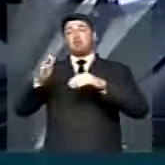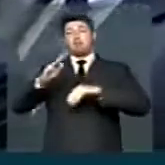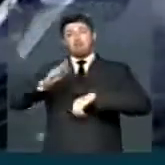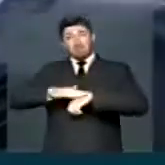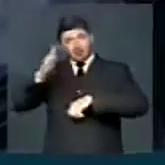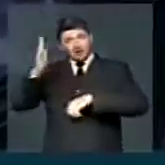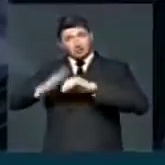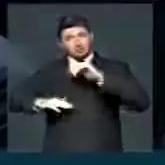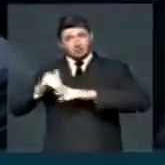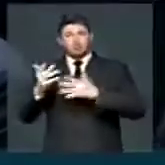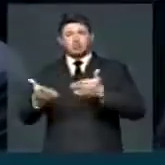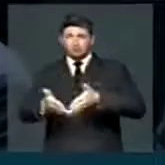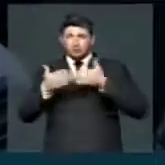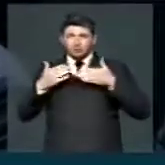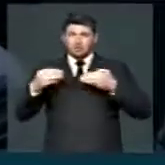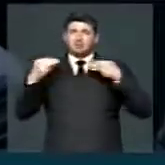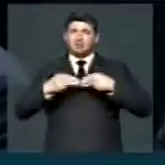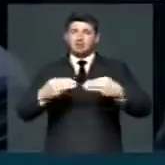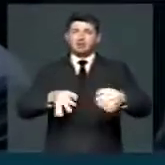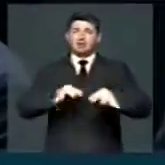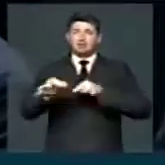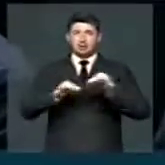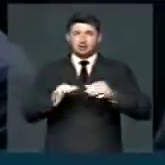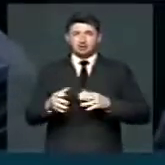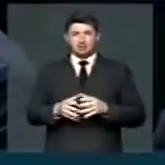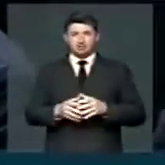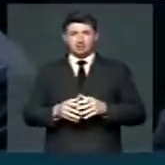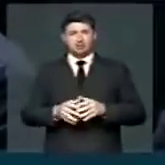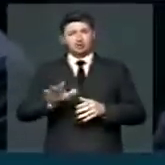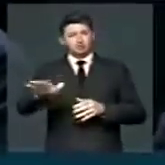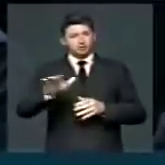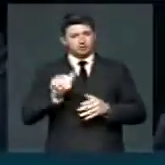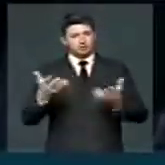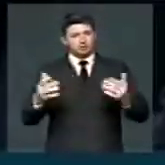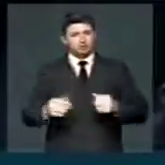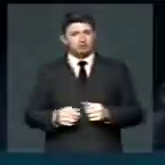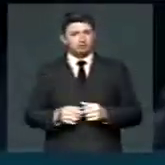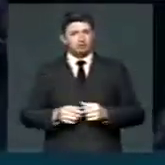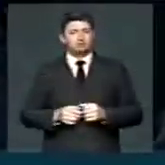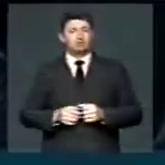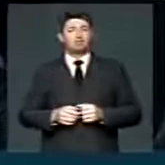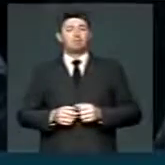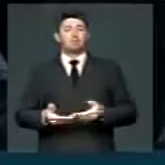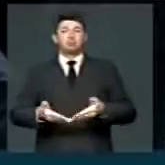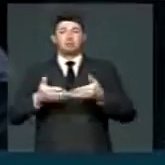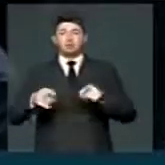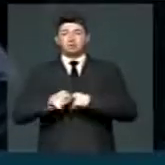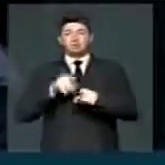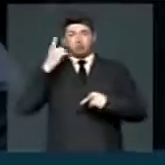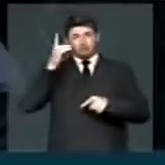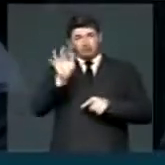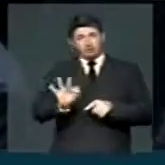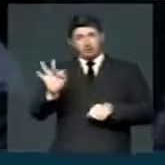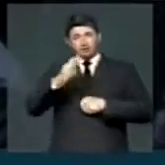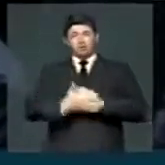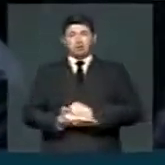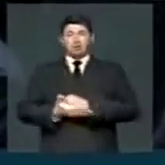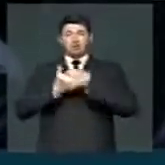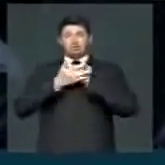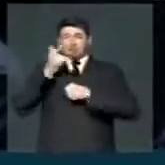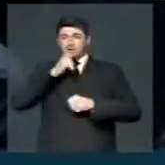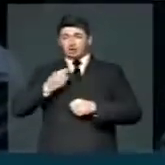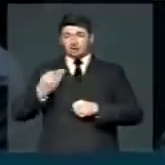nós pedimos ao Ministério do Planejamento para fazer esse chamamento. E convocamos os deputados federais para contribuírem,